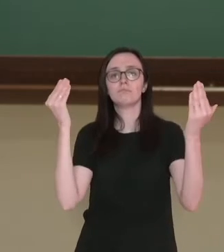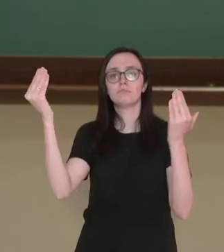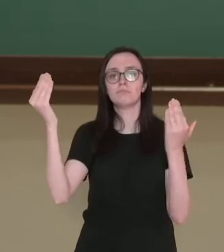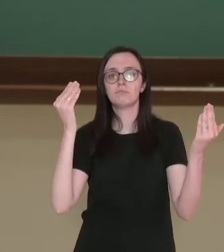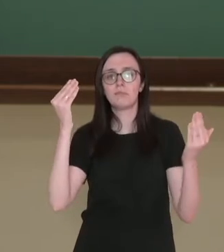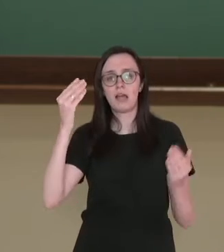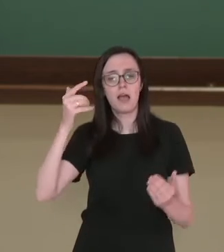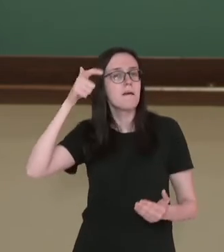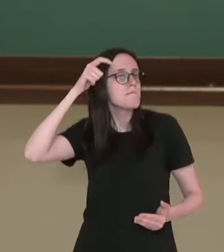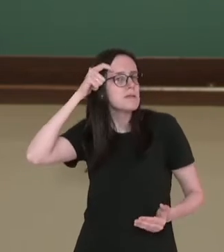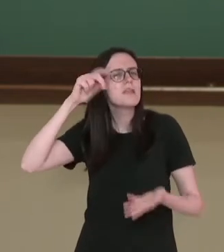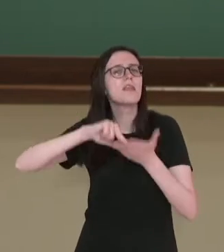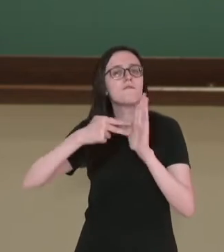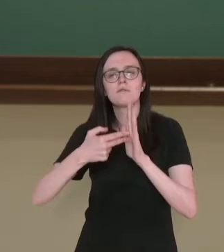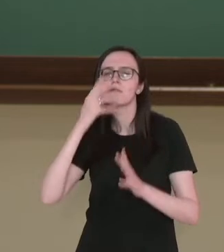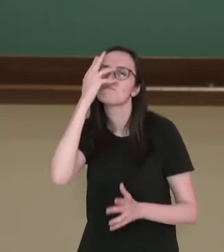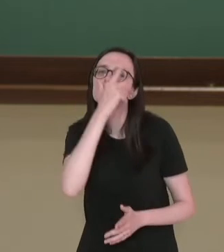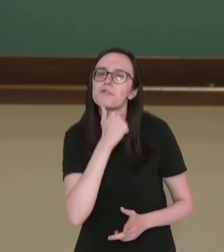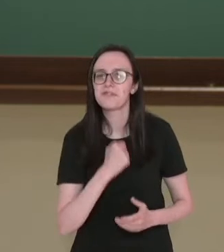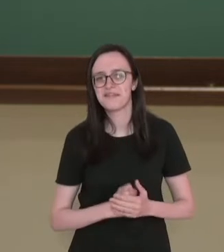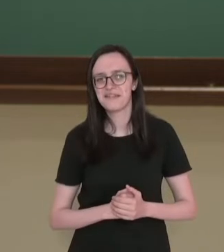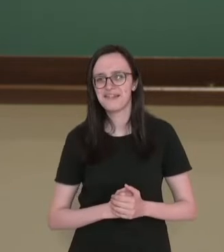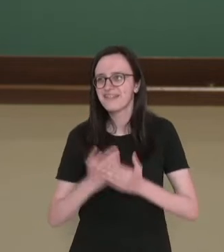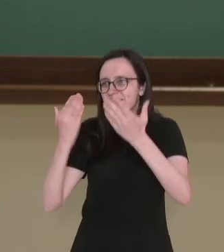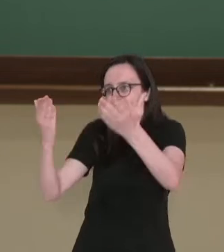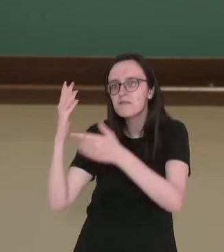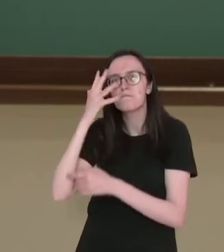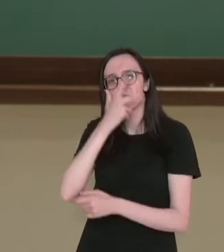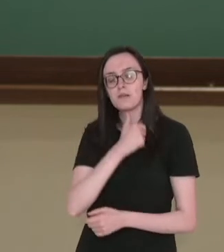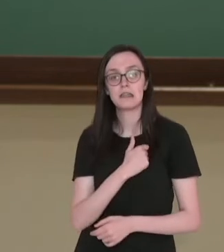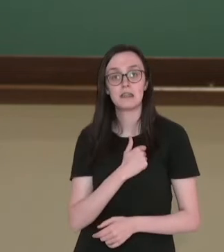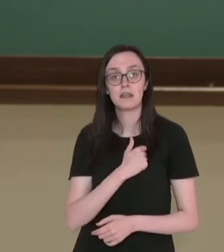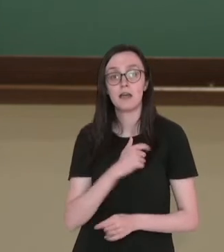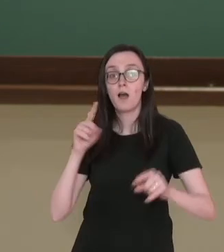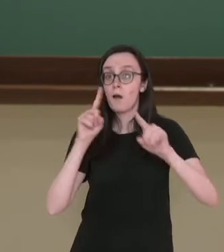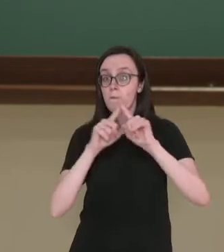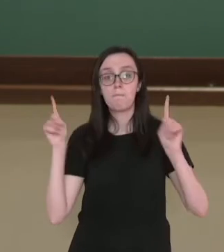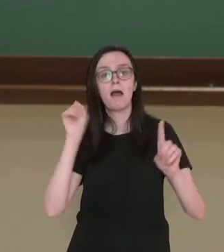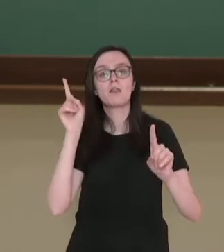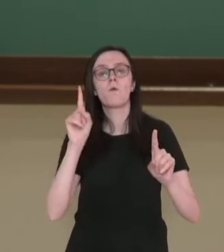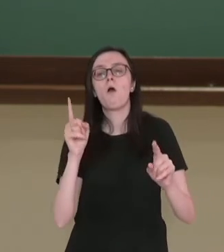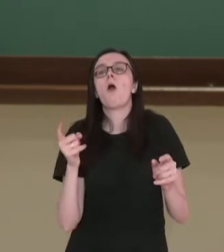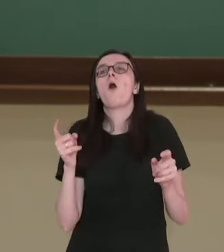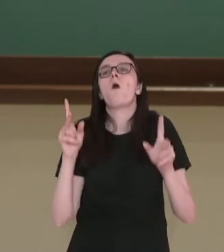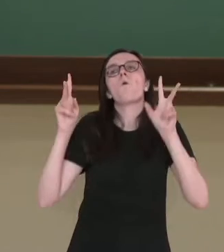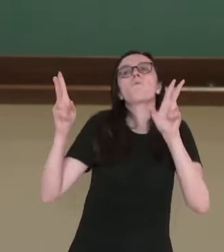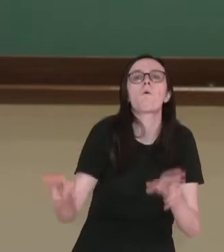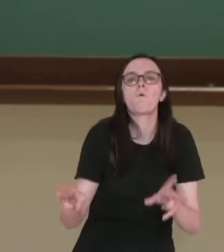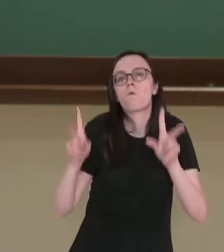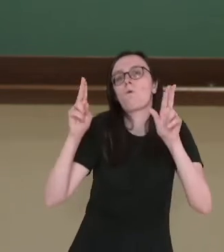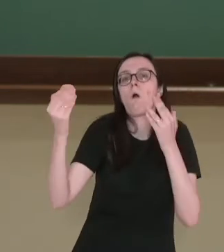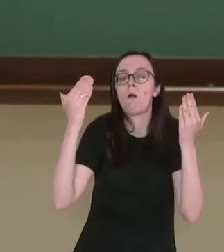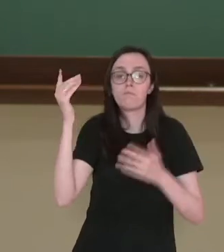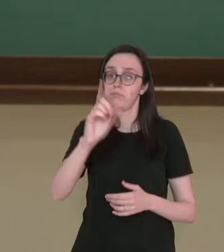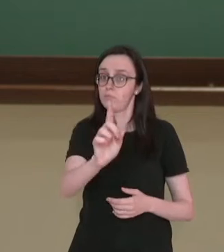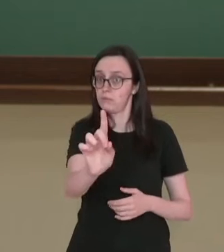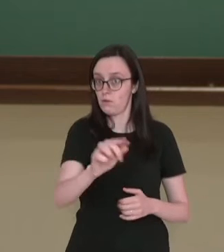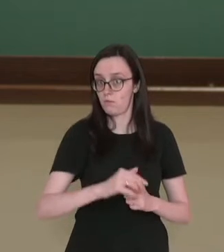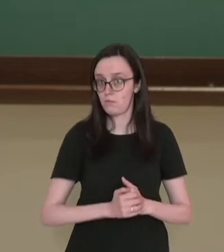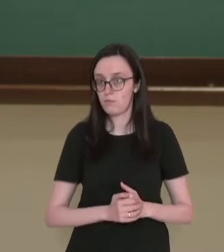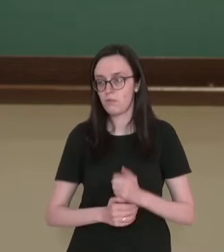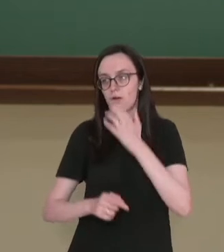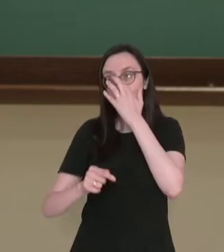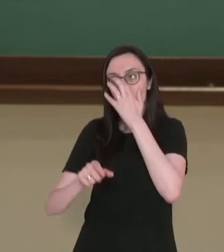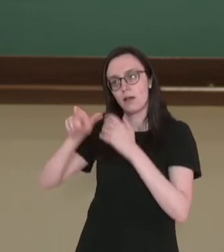beleza do príncipe, da beleza da rainha. E eu não tenho a palavrinha como seria, por exemplo, na comparação. Ele